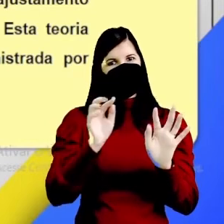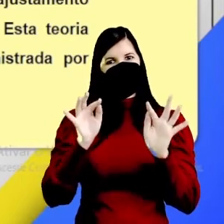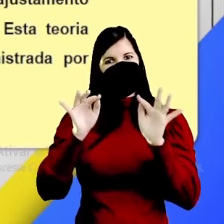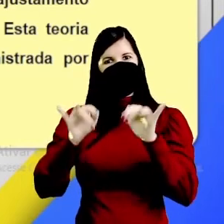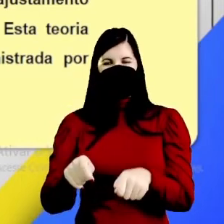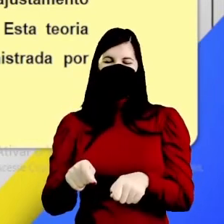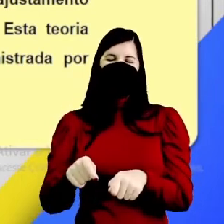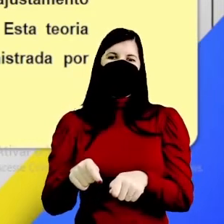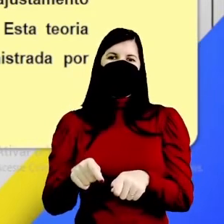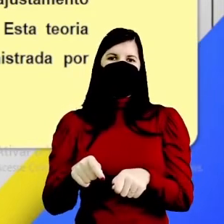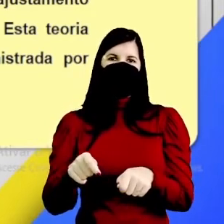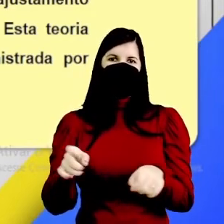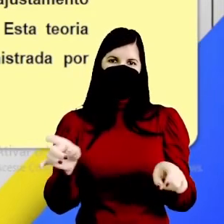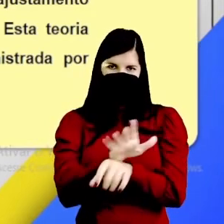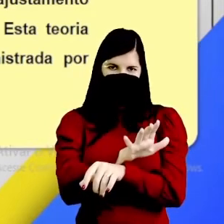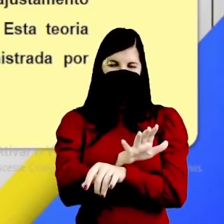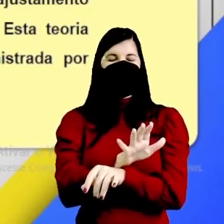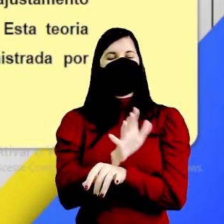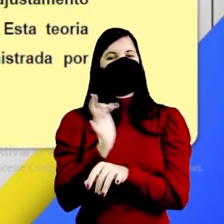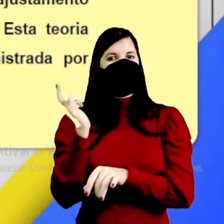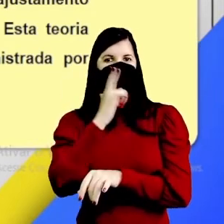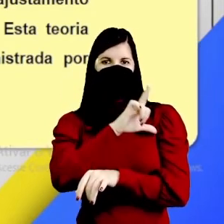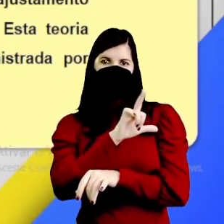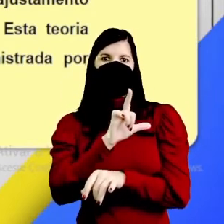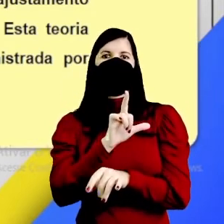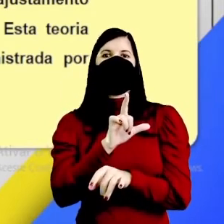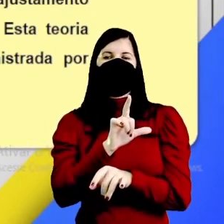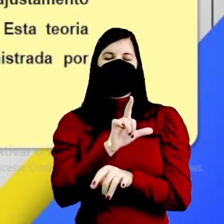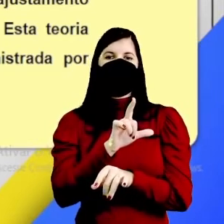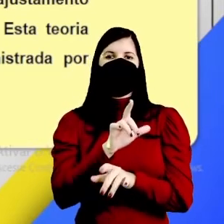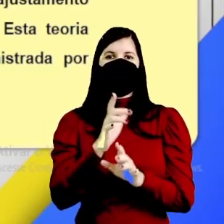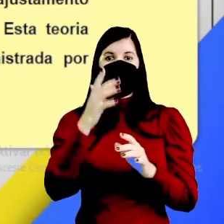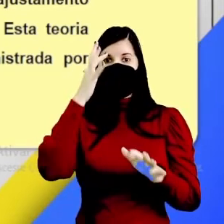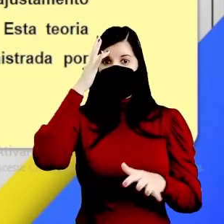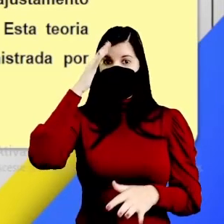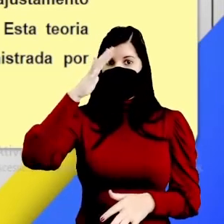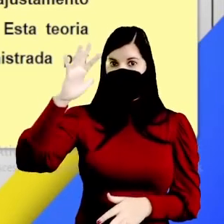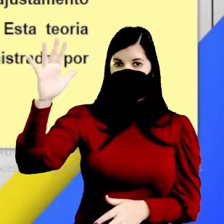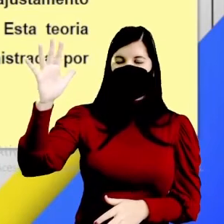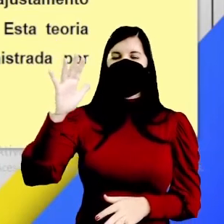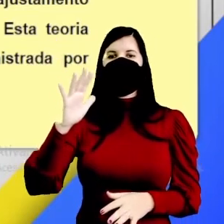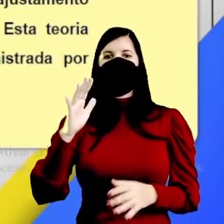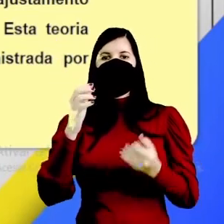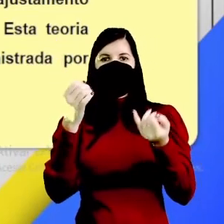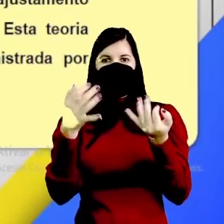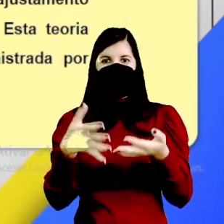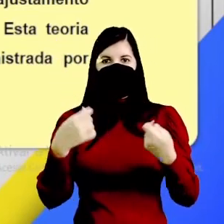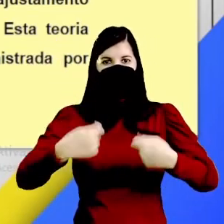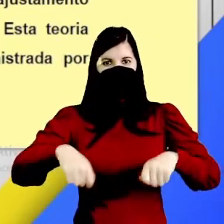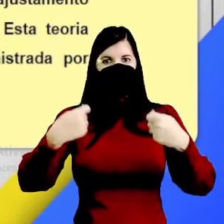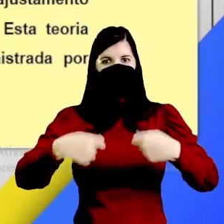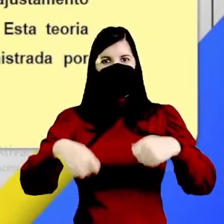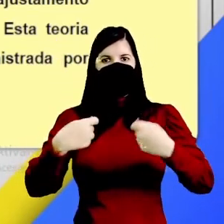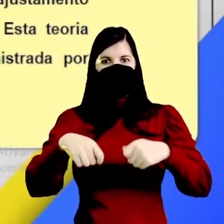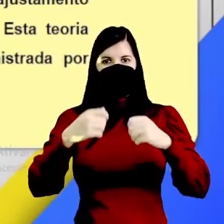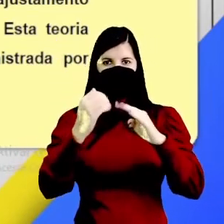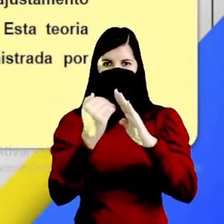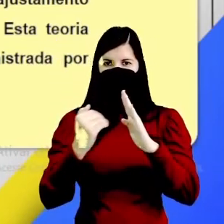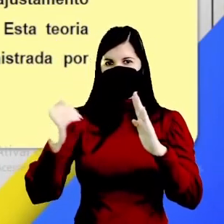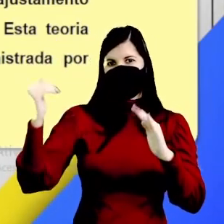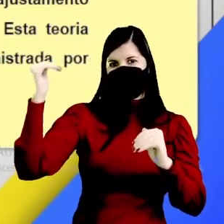O fim disso seria conseguir concluir aquele objetivo. Essa teoria, no final, ela explana a necessidade de uma